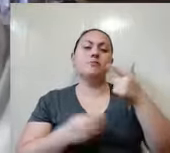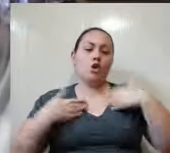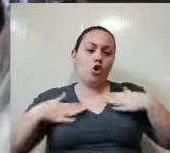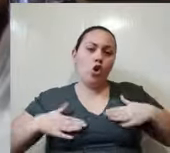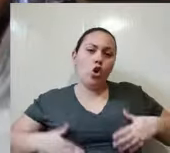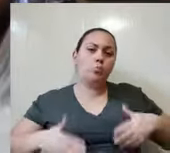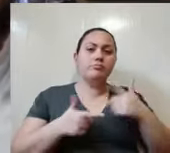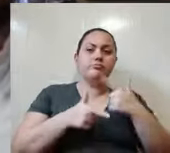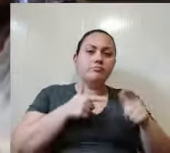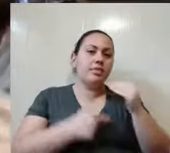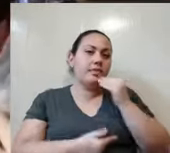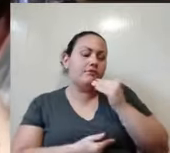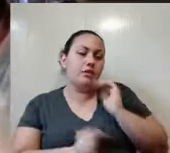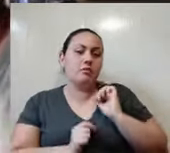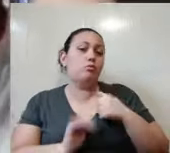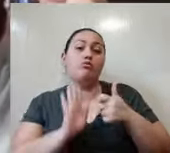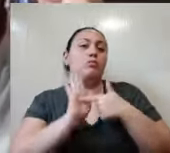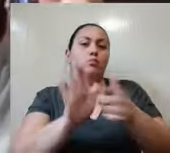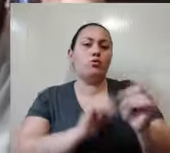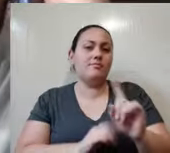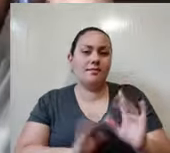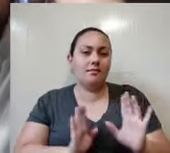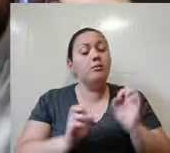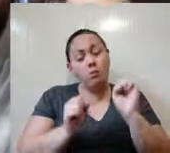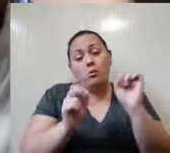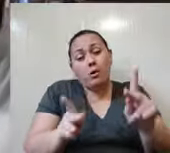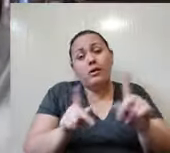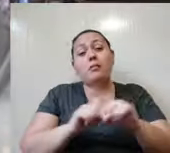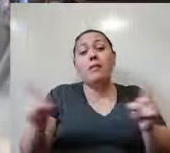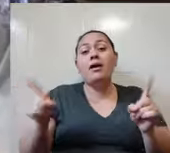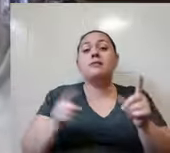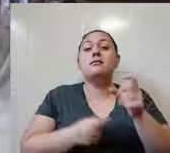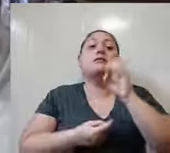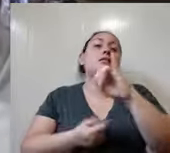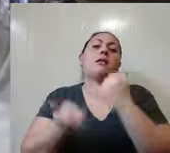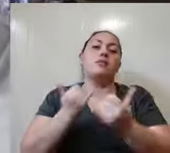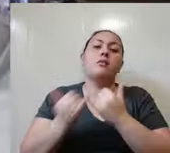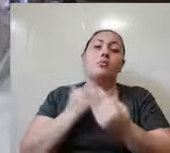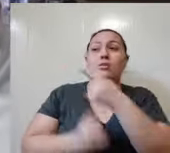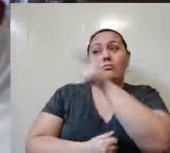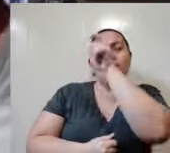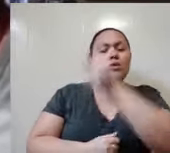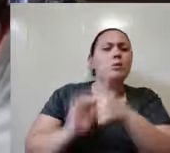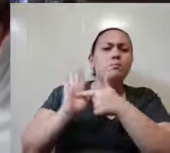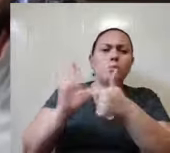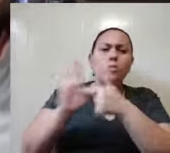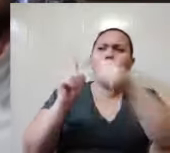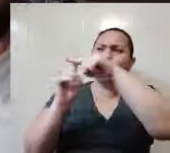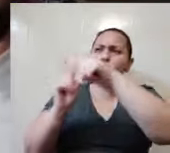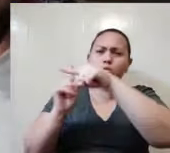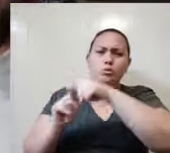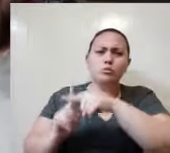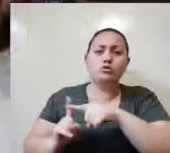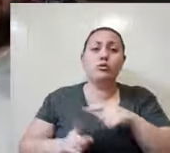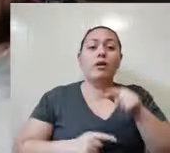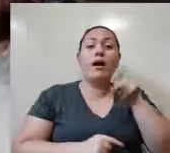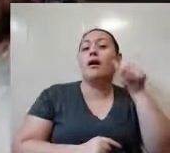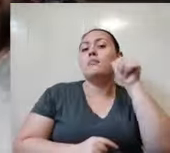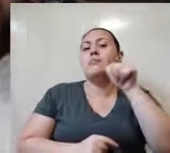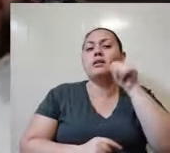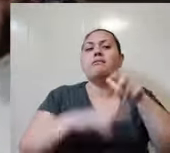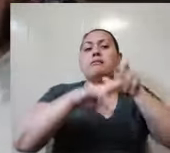Mas a questão é, no momento que eu só mostro o bom, e a Camila, que já não tá muito bem, tá sentada no sofá deprimida porque não pode sair de casa para